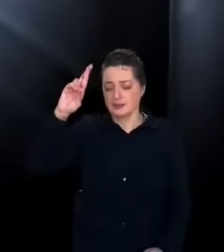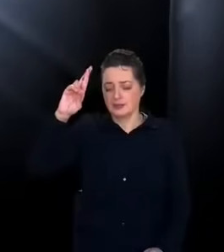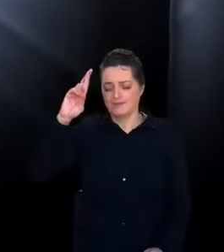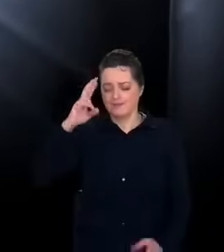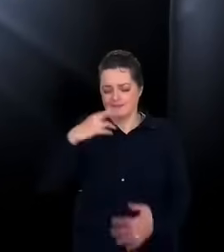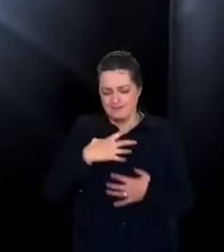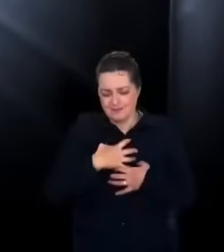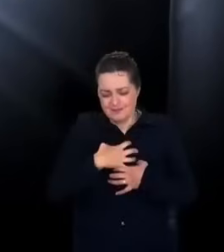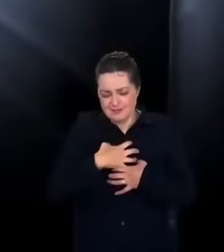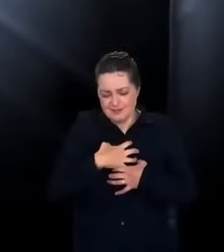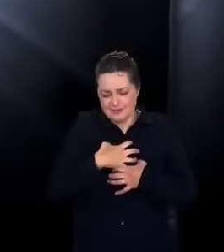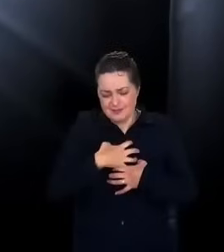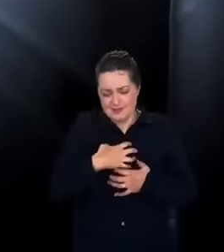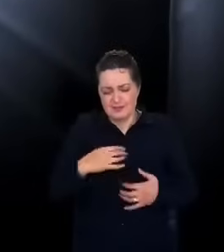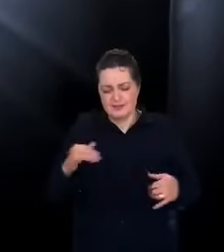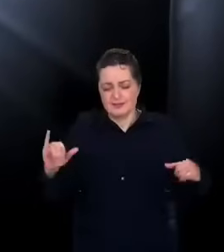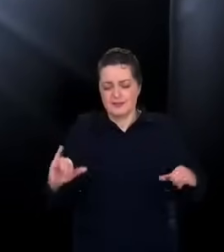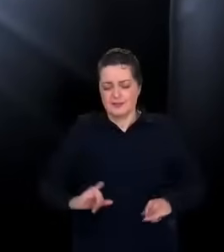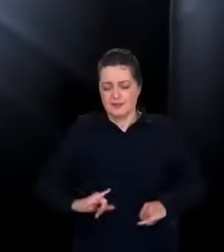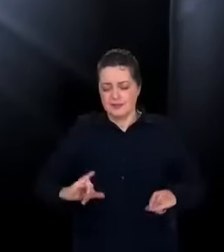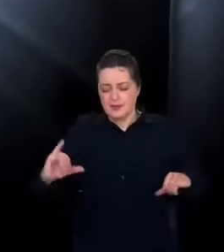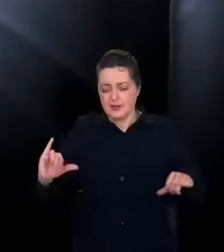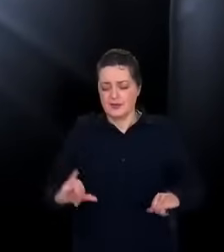Senhor. O meu ser está